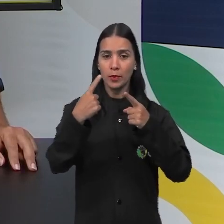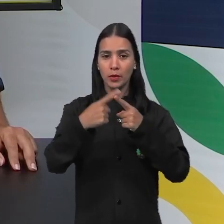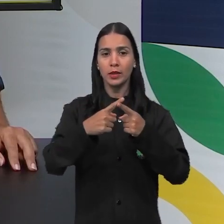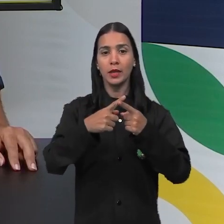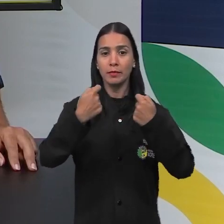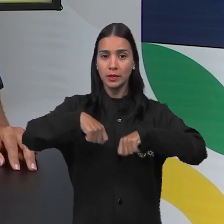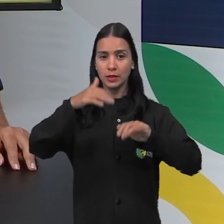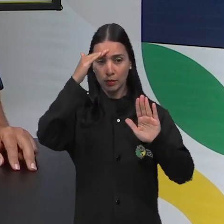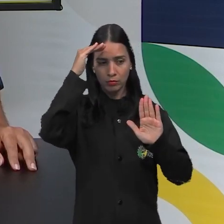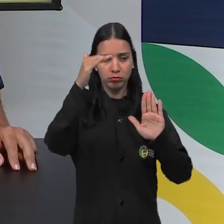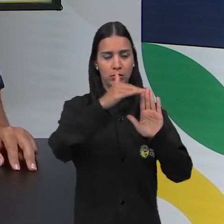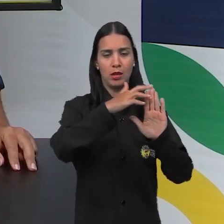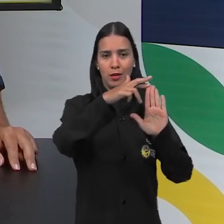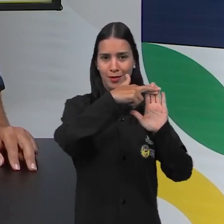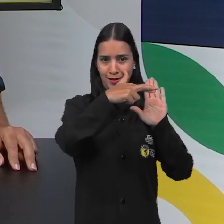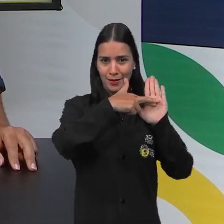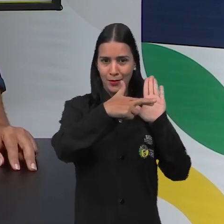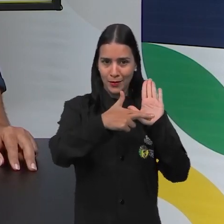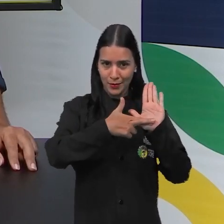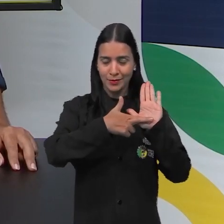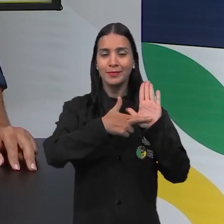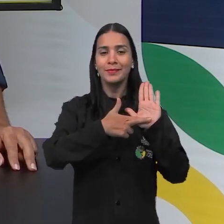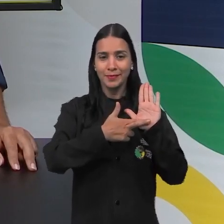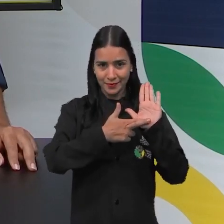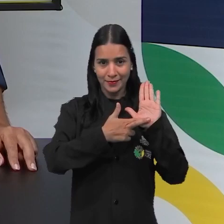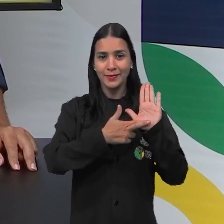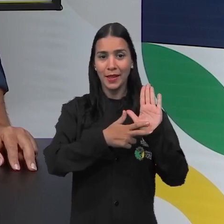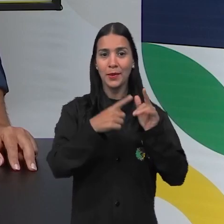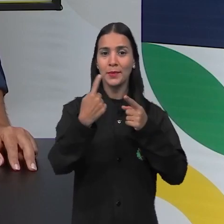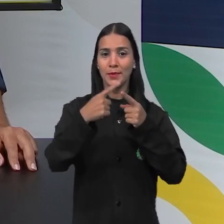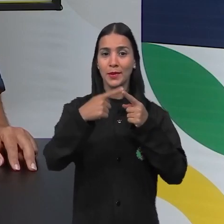quer infringir a lei. E mesmo que, no caso,